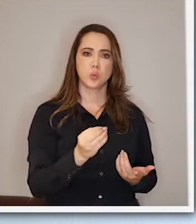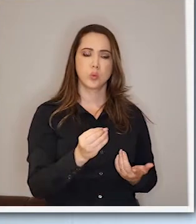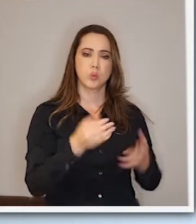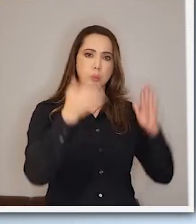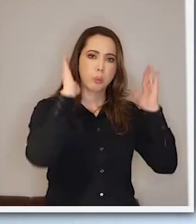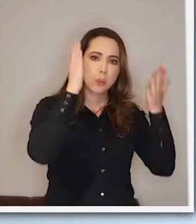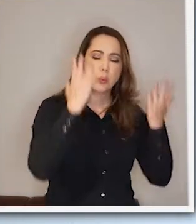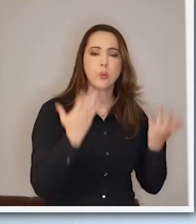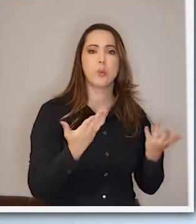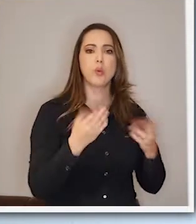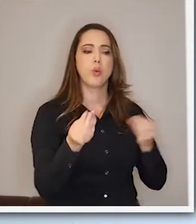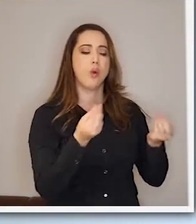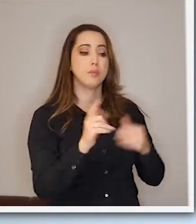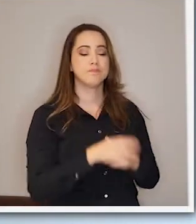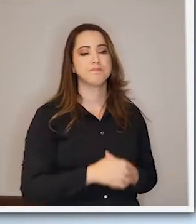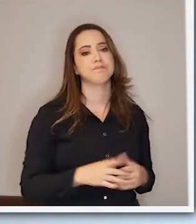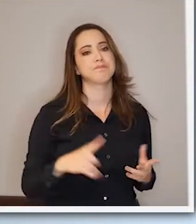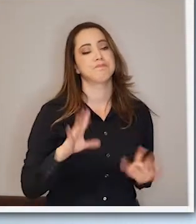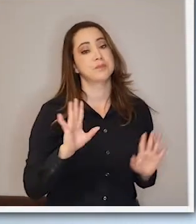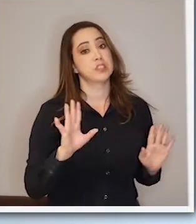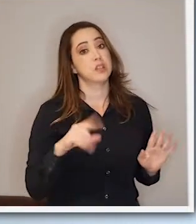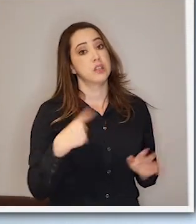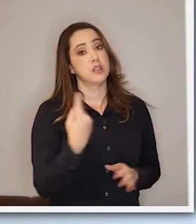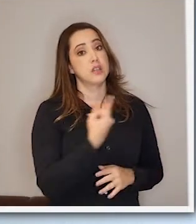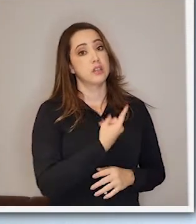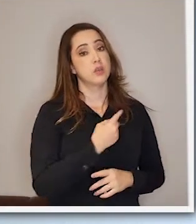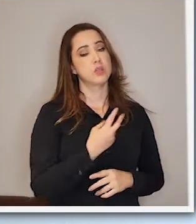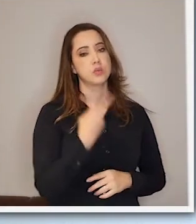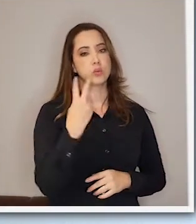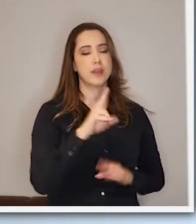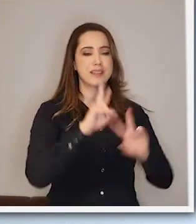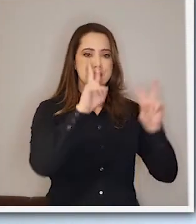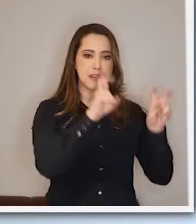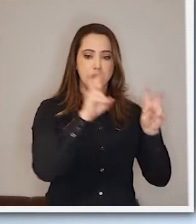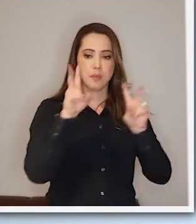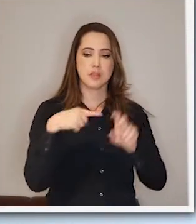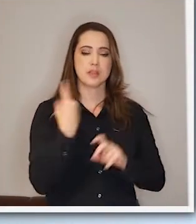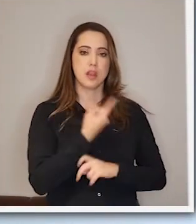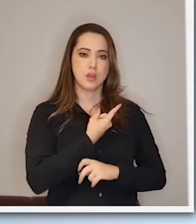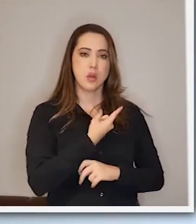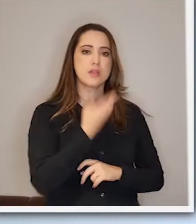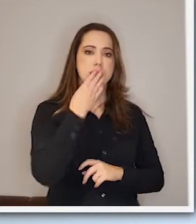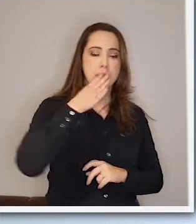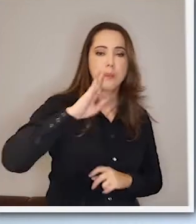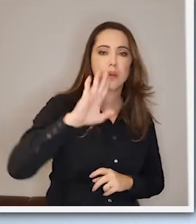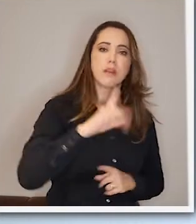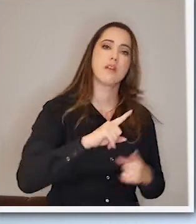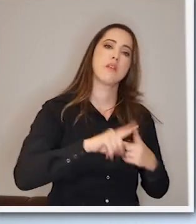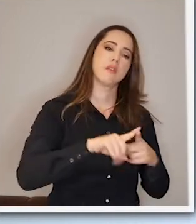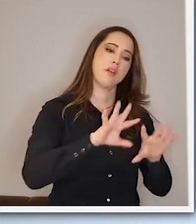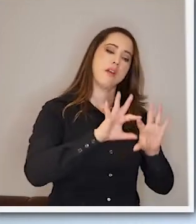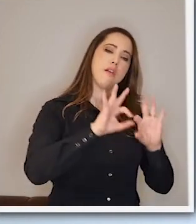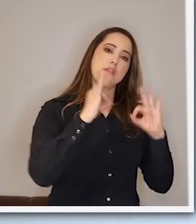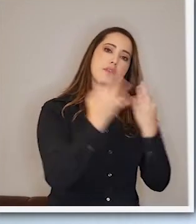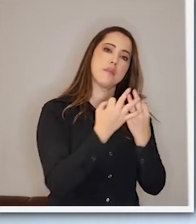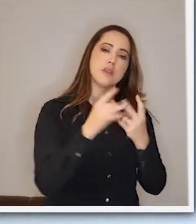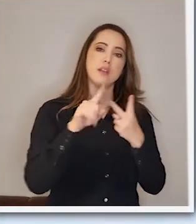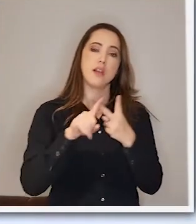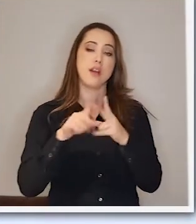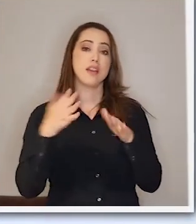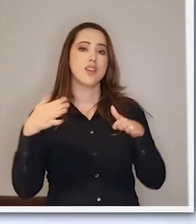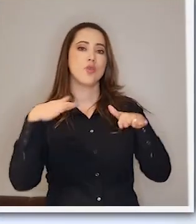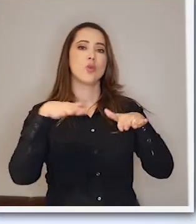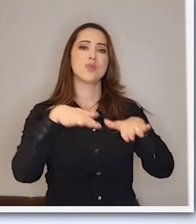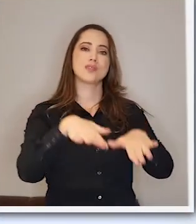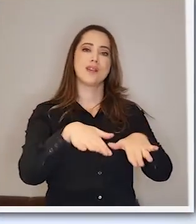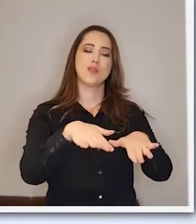das bandeiras que nós estamos carregando na nossa pré-campanha: família e inclusão. Eu preciso fazer políticas públicas voltadas